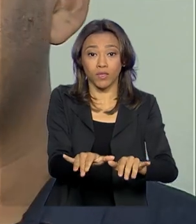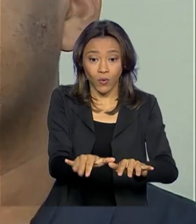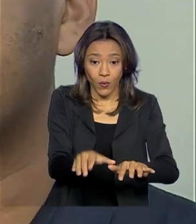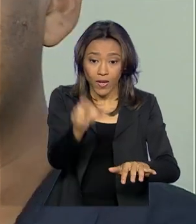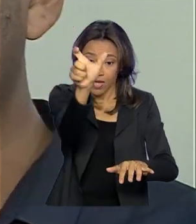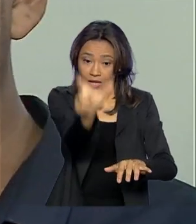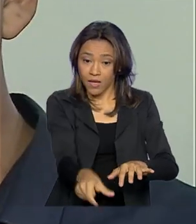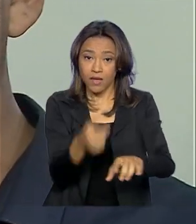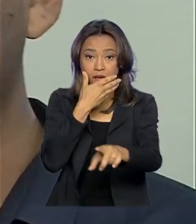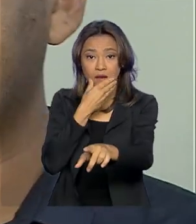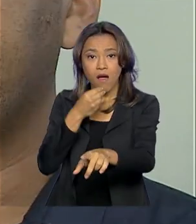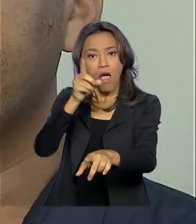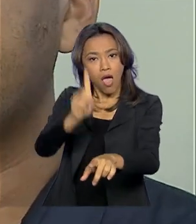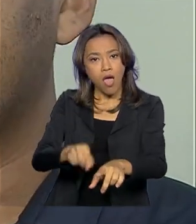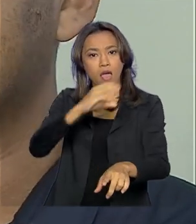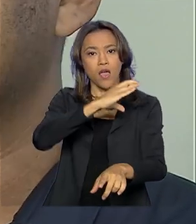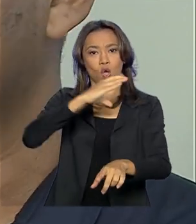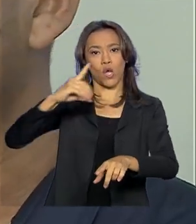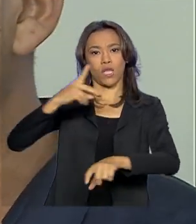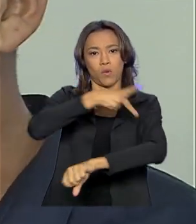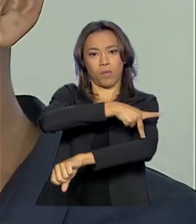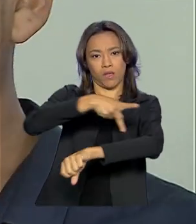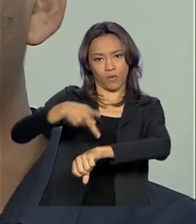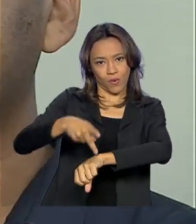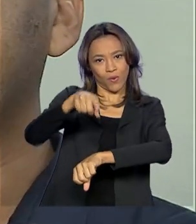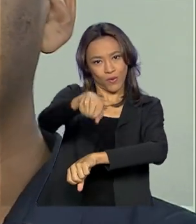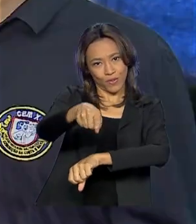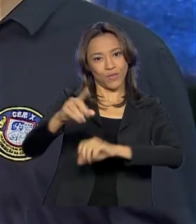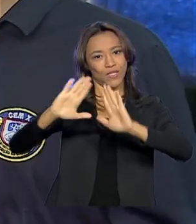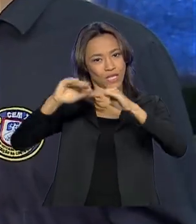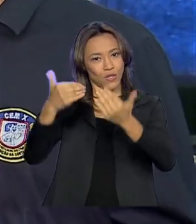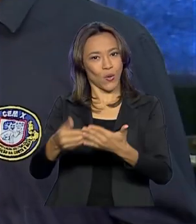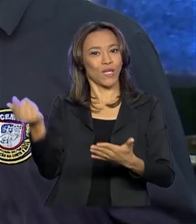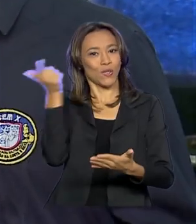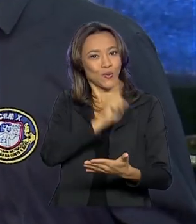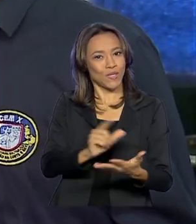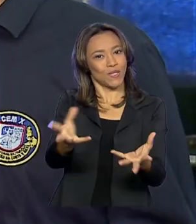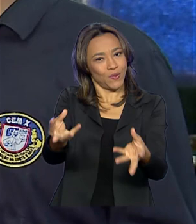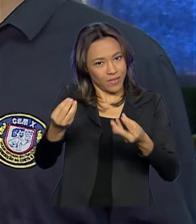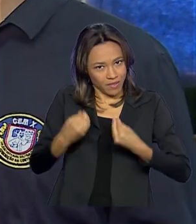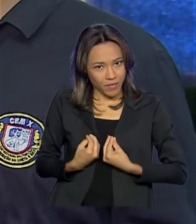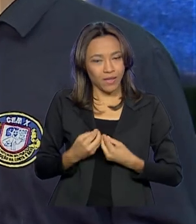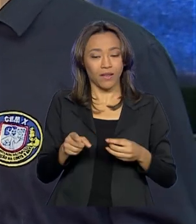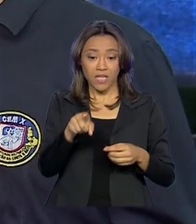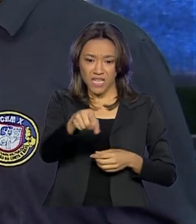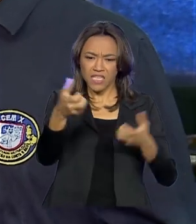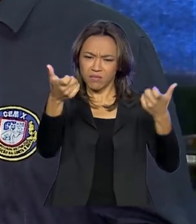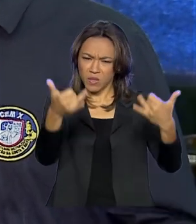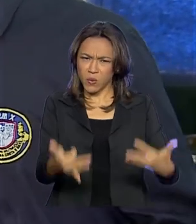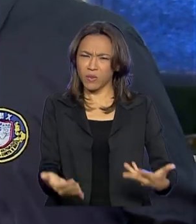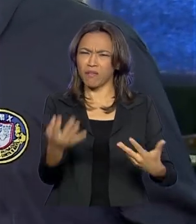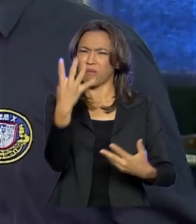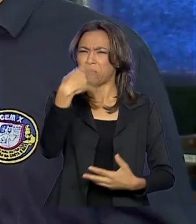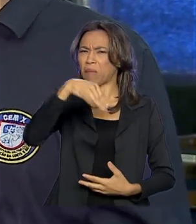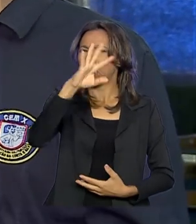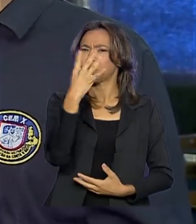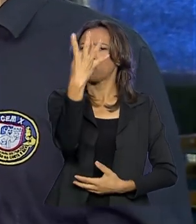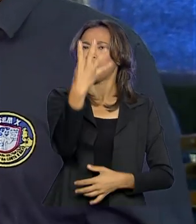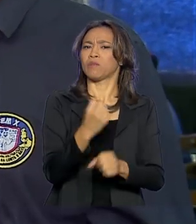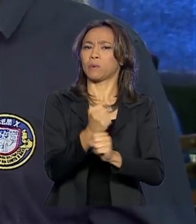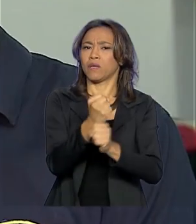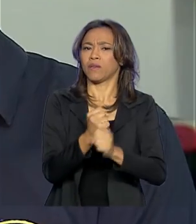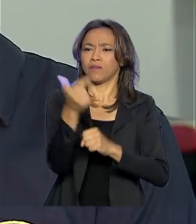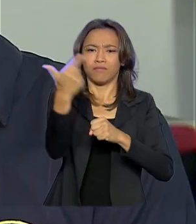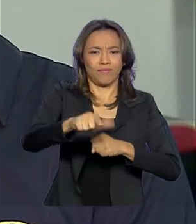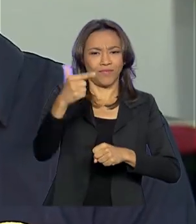Ângelo é coordenador pedagógico de uma das escolas beneficiadas e conta que a unidade estava há mais de 4 anos sem